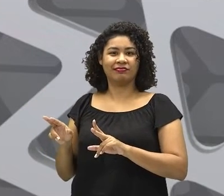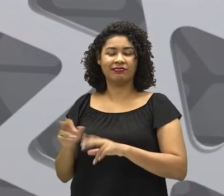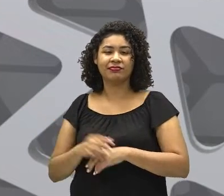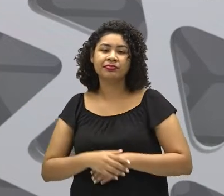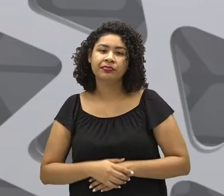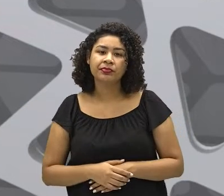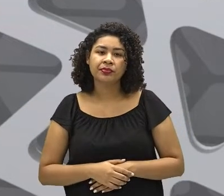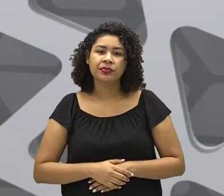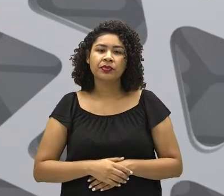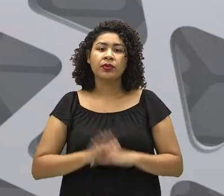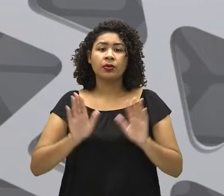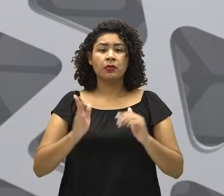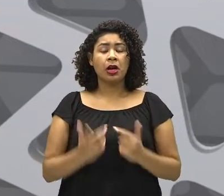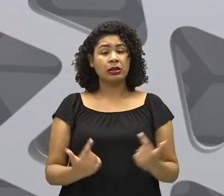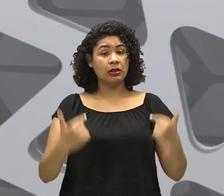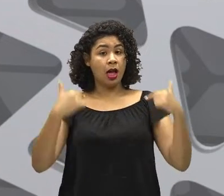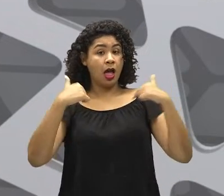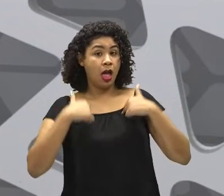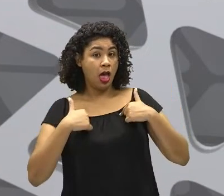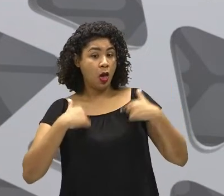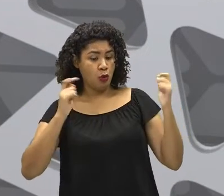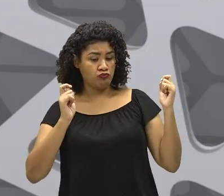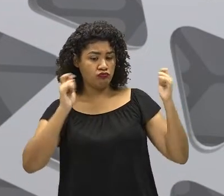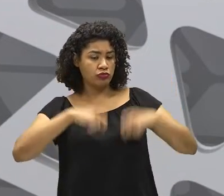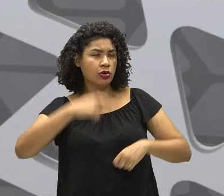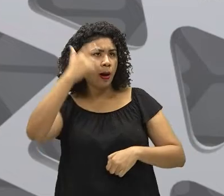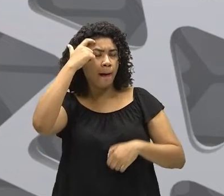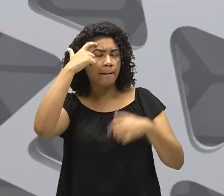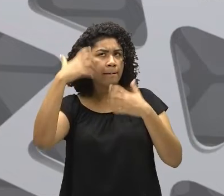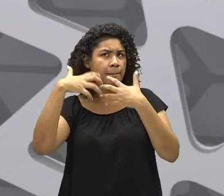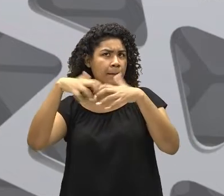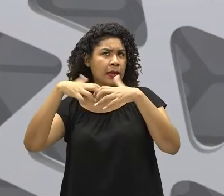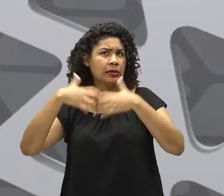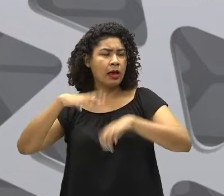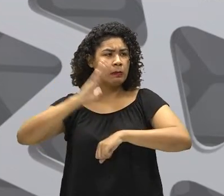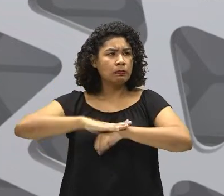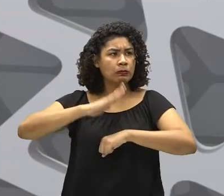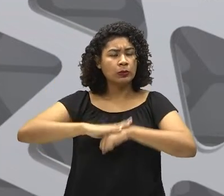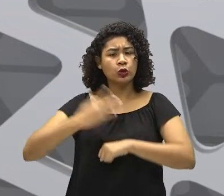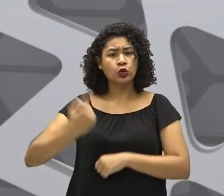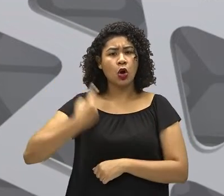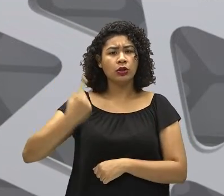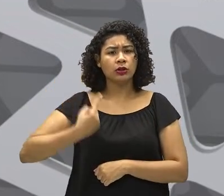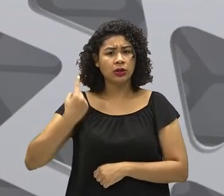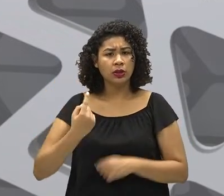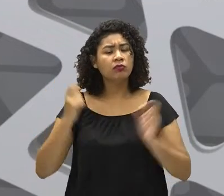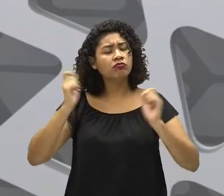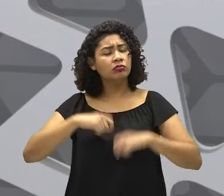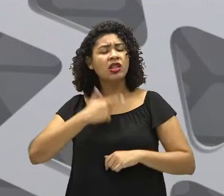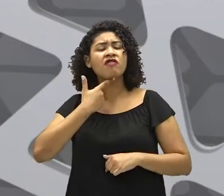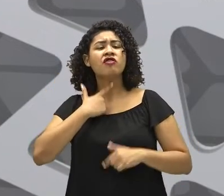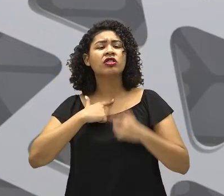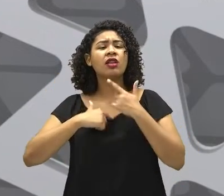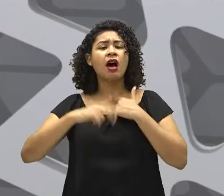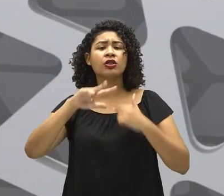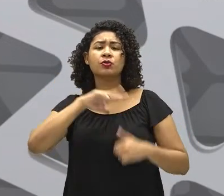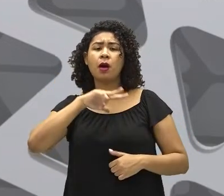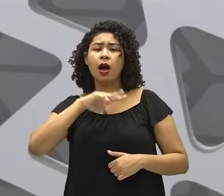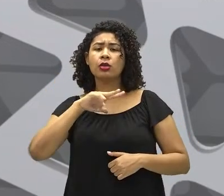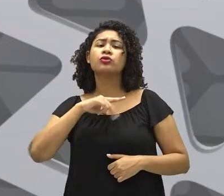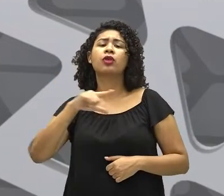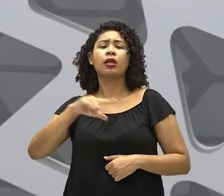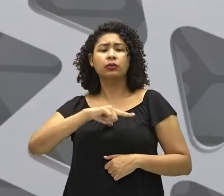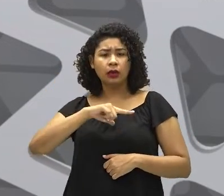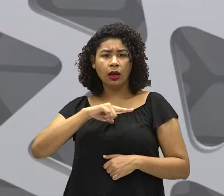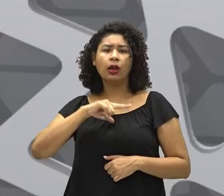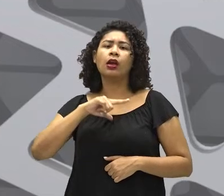tá? Mas que eu posso pensar individualmente, ter meus próprios anseios pessoais, buscar o que